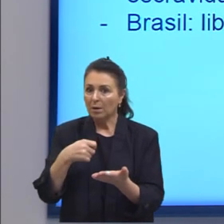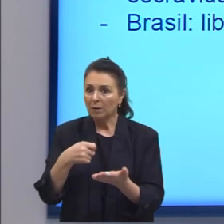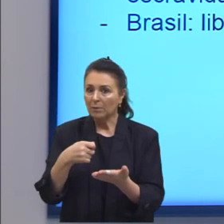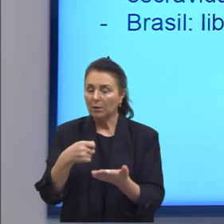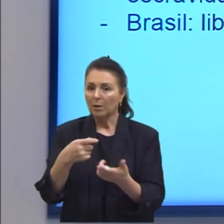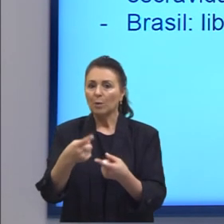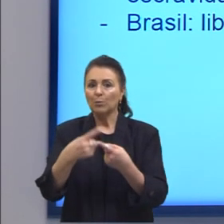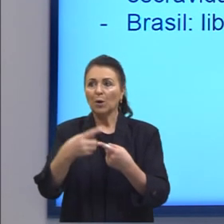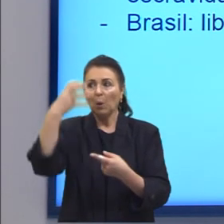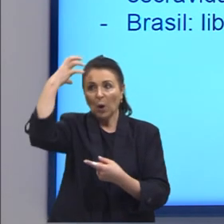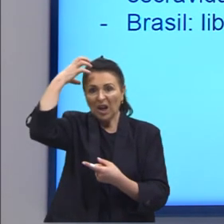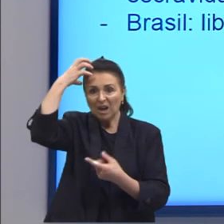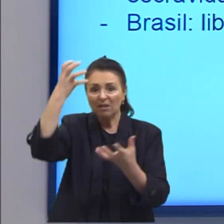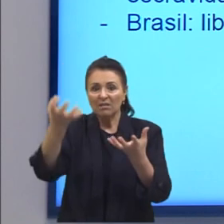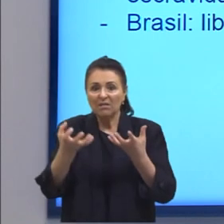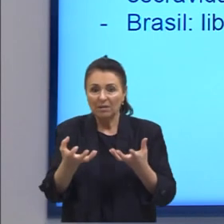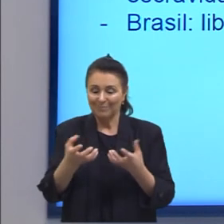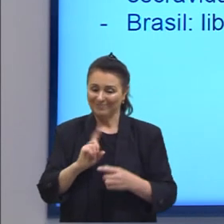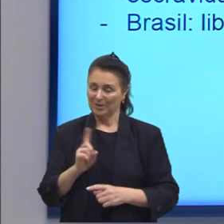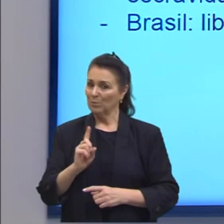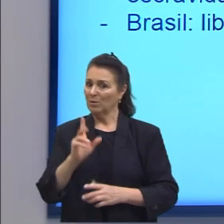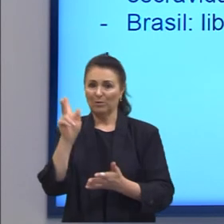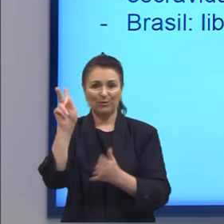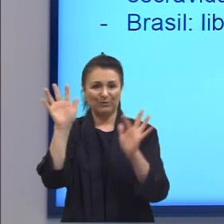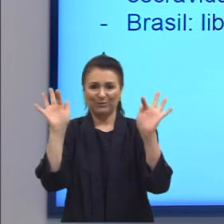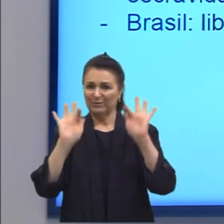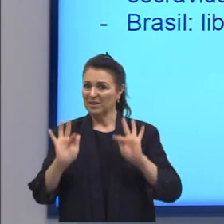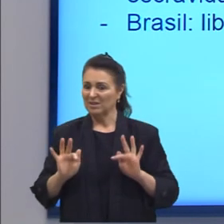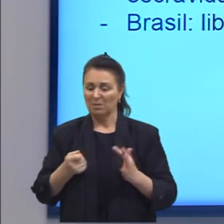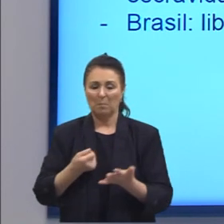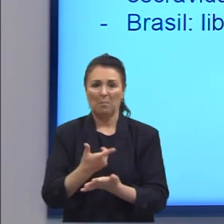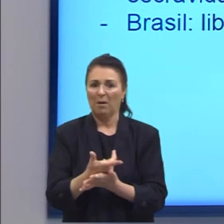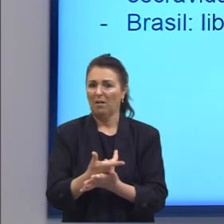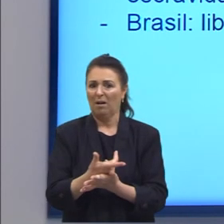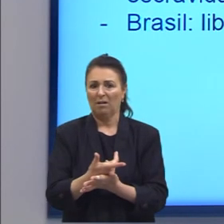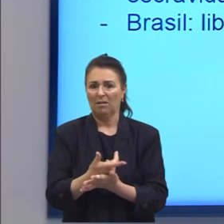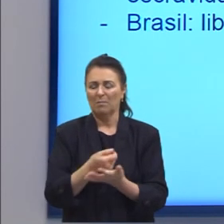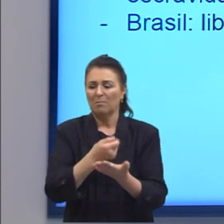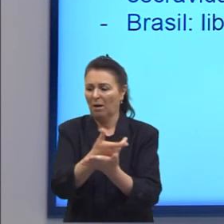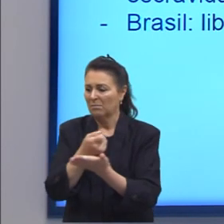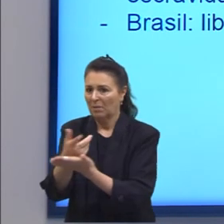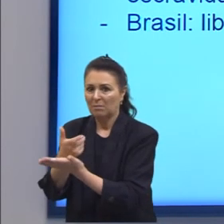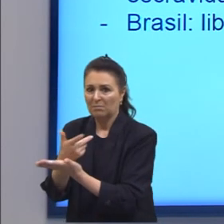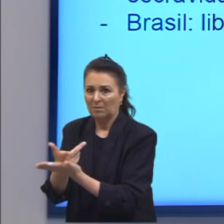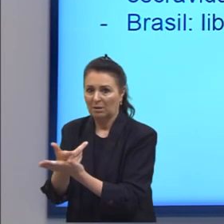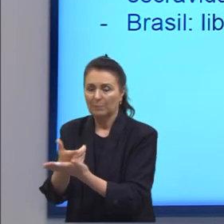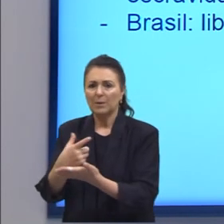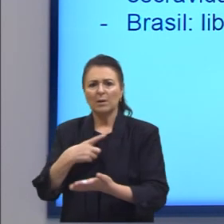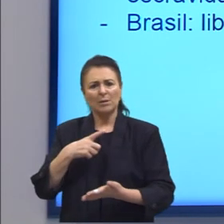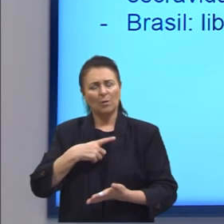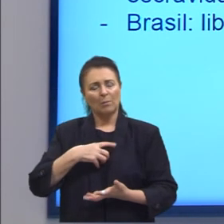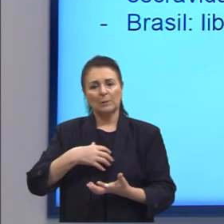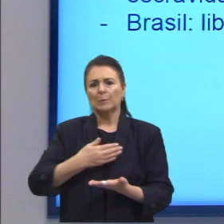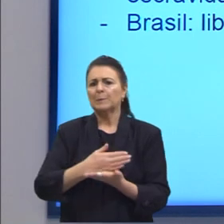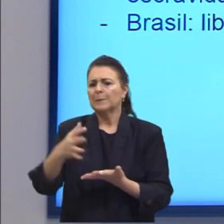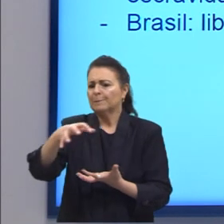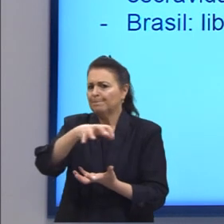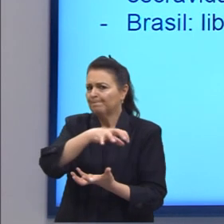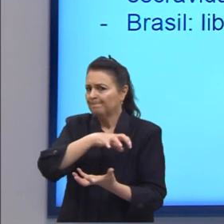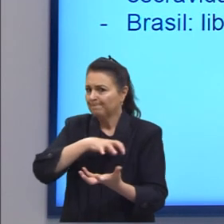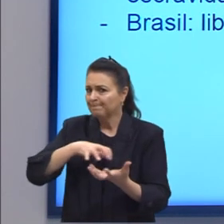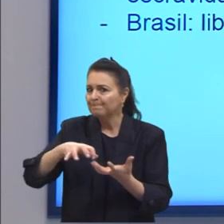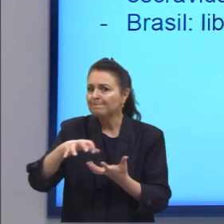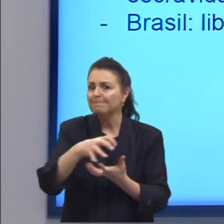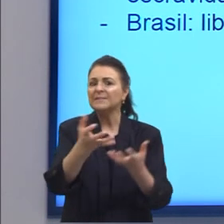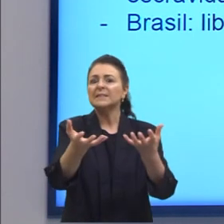do rei Jesus não ficam contentes com isso né então eles se rebelam se revoltam e eles tentam tornar